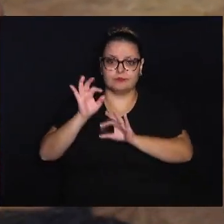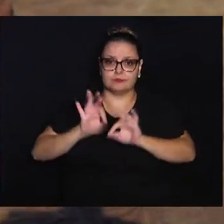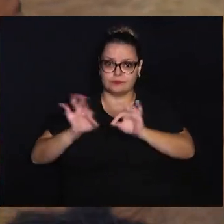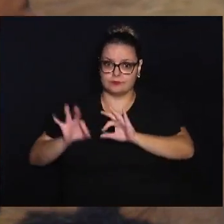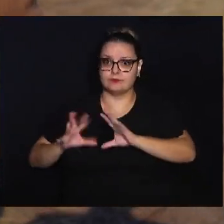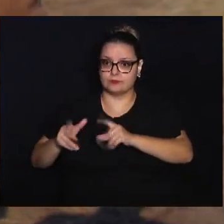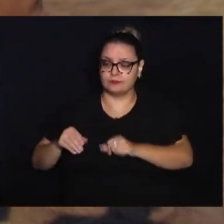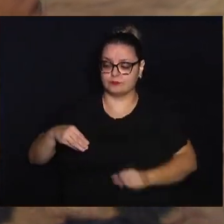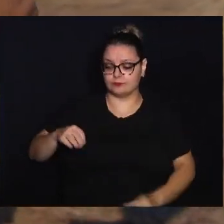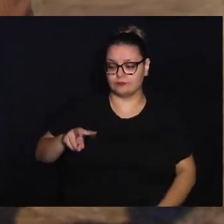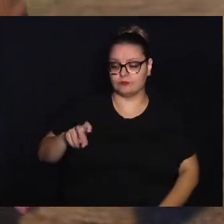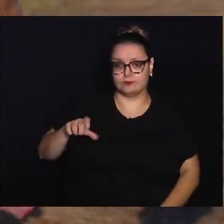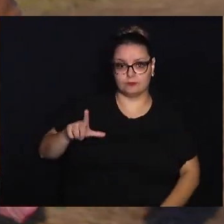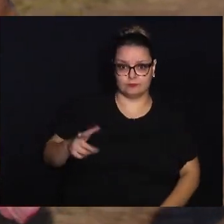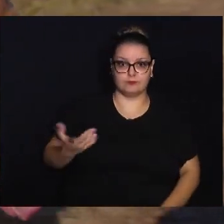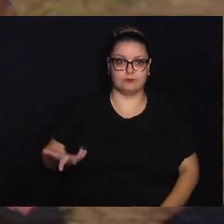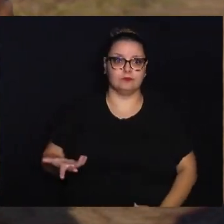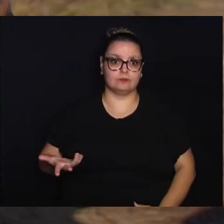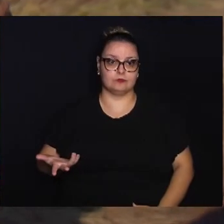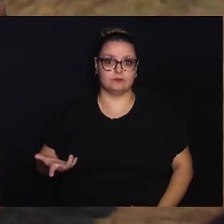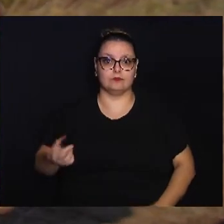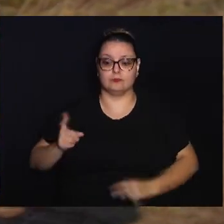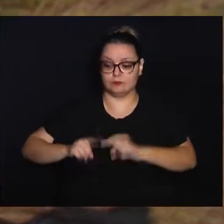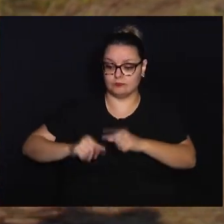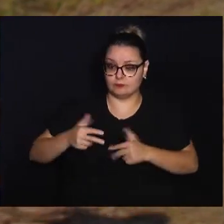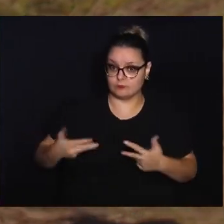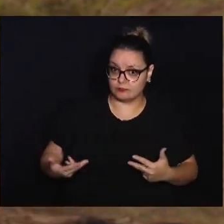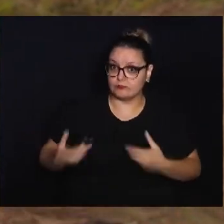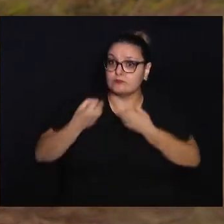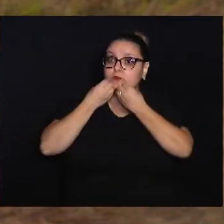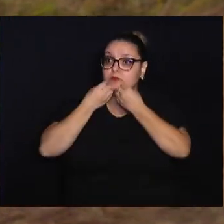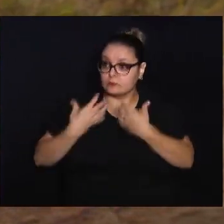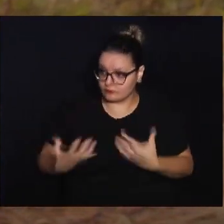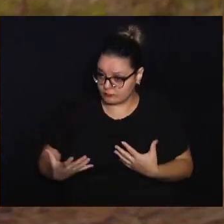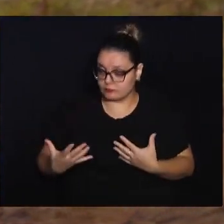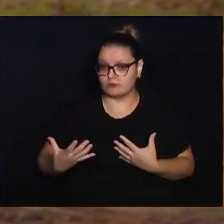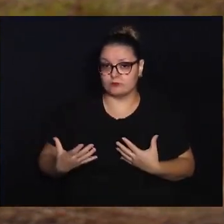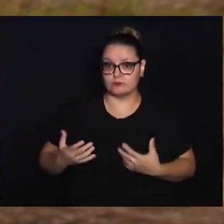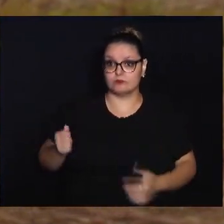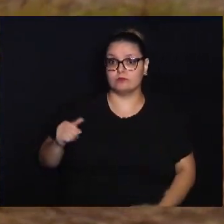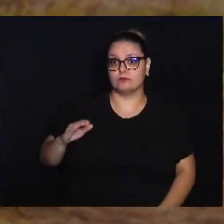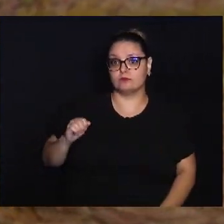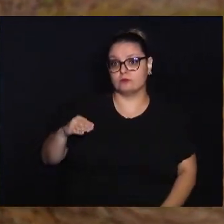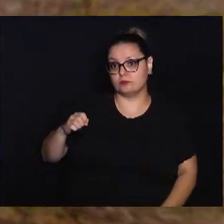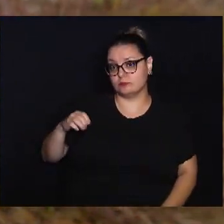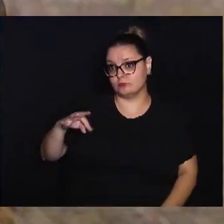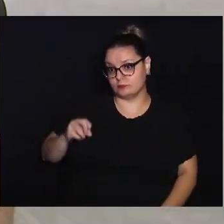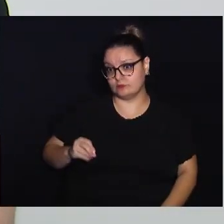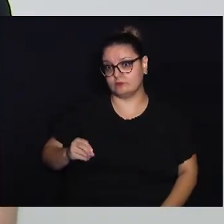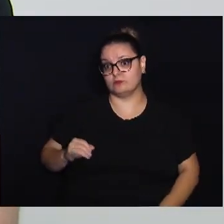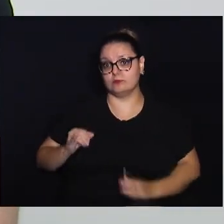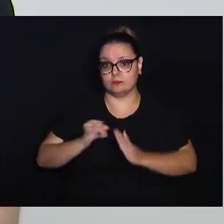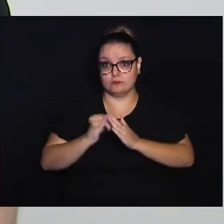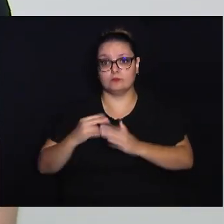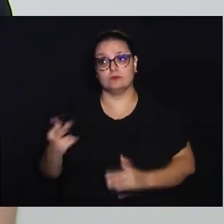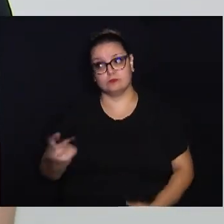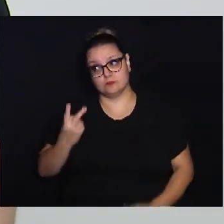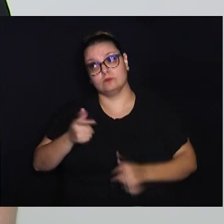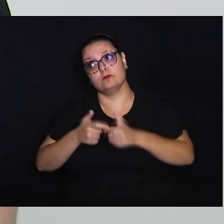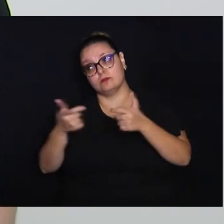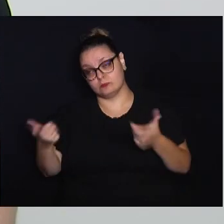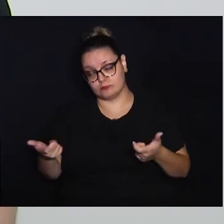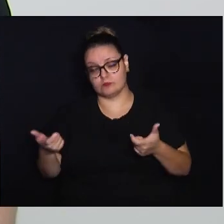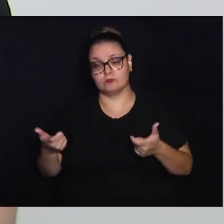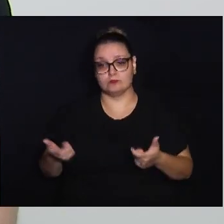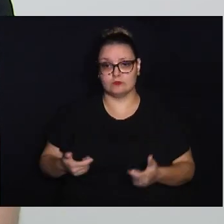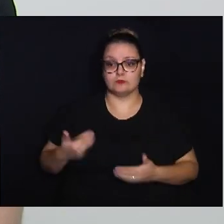obras, planejando todos os móveis, colocando materiais muito bons nos acabamentos desses imóveis e acabam tendo uma